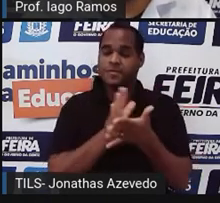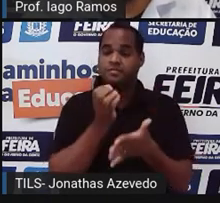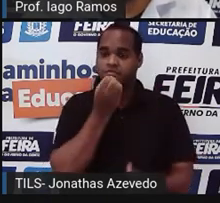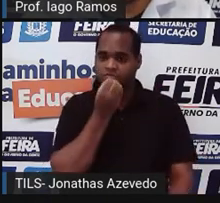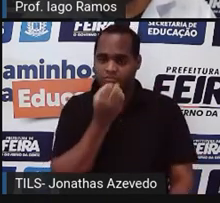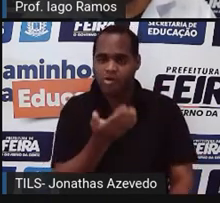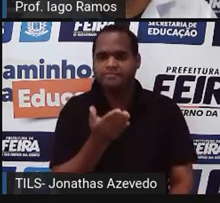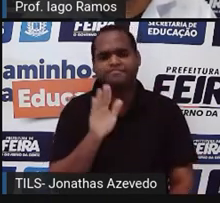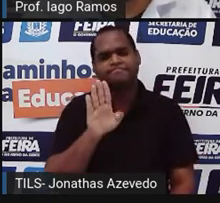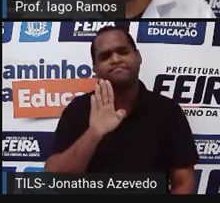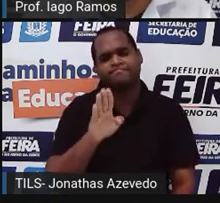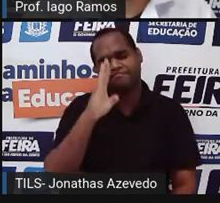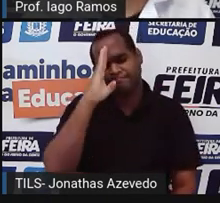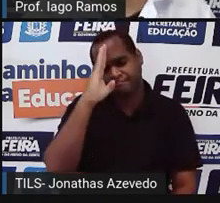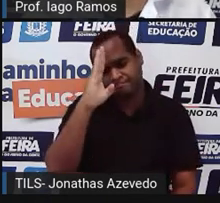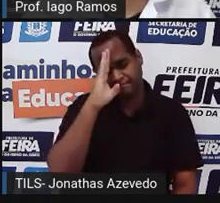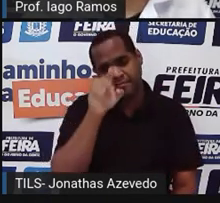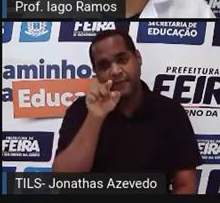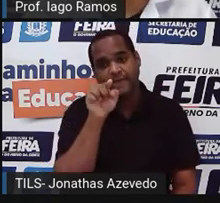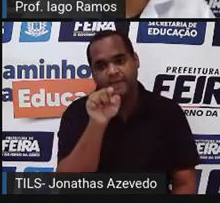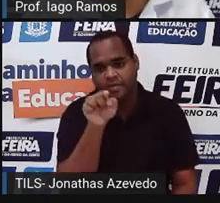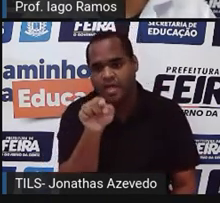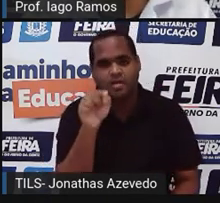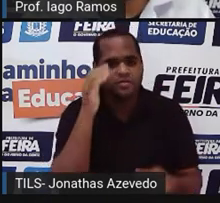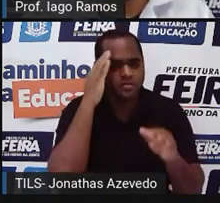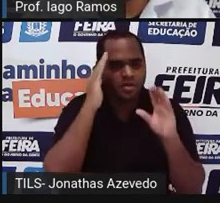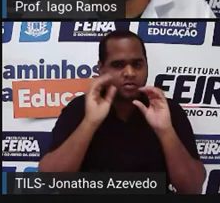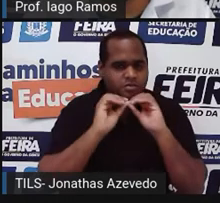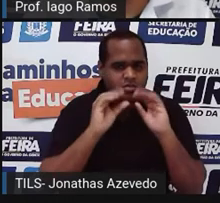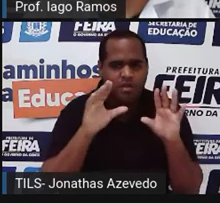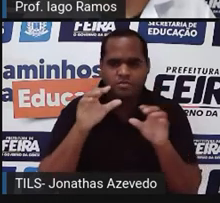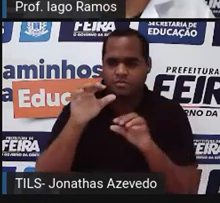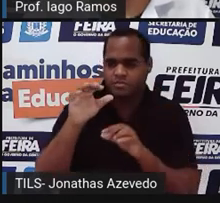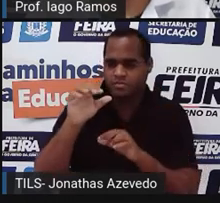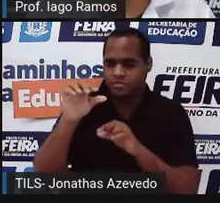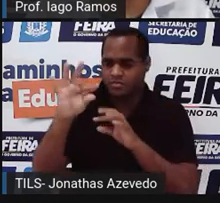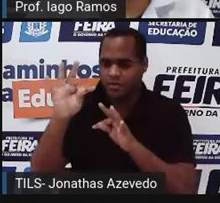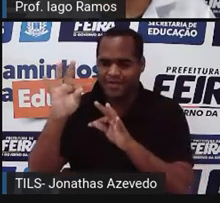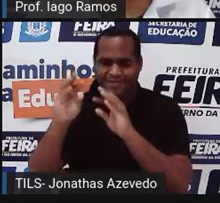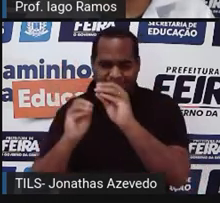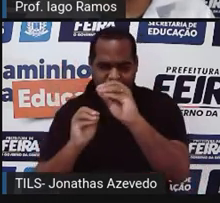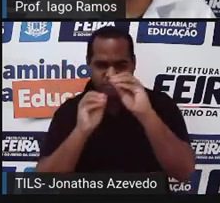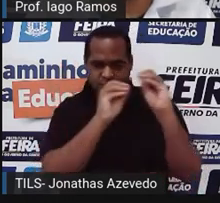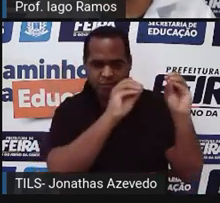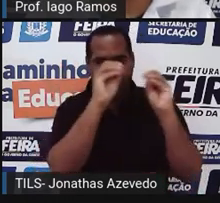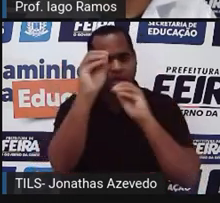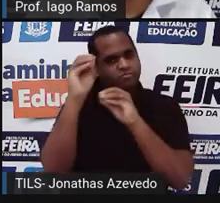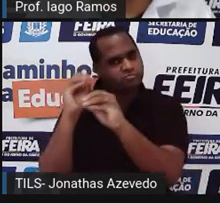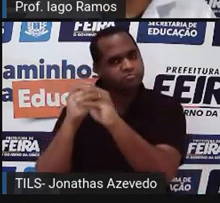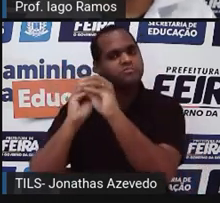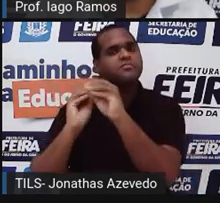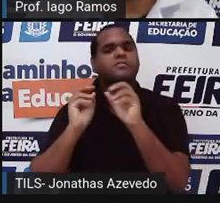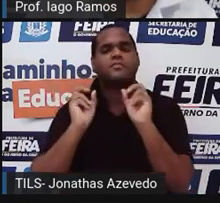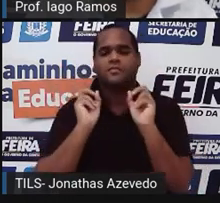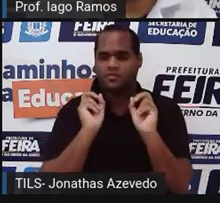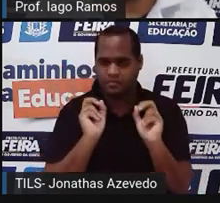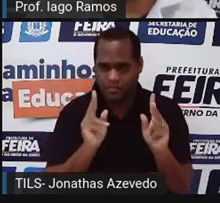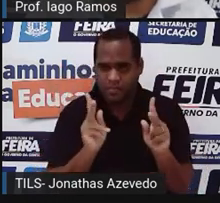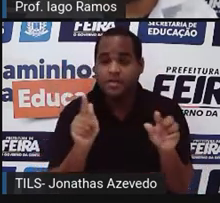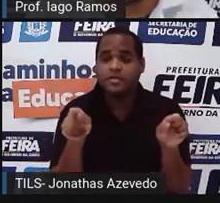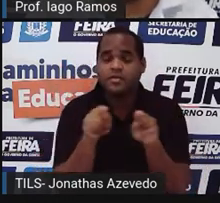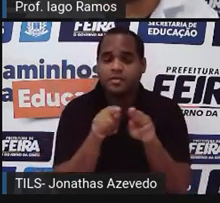O principal é entender o que é translação, que eu acabei de falar para você, e que para